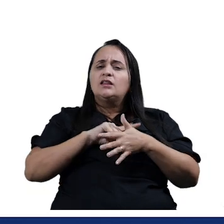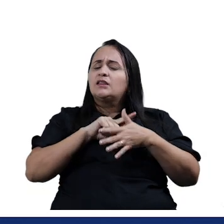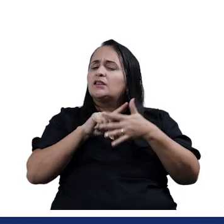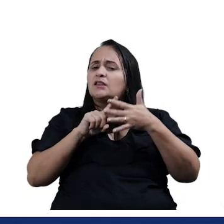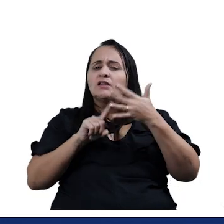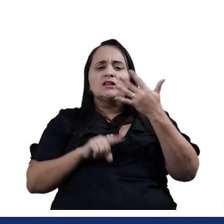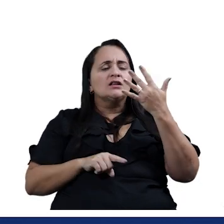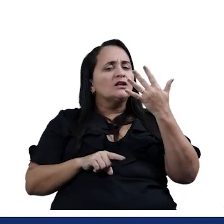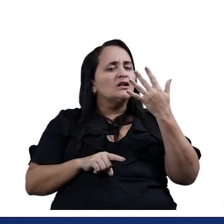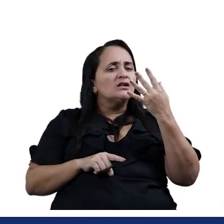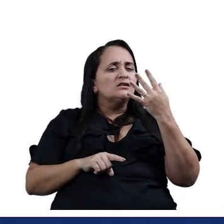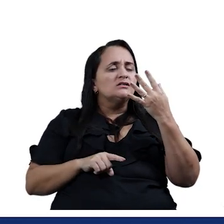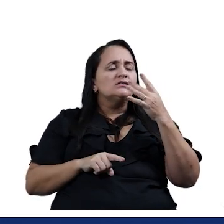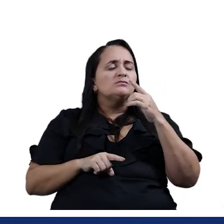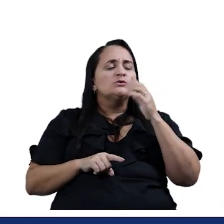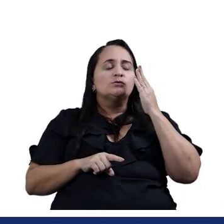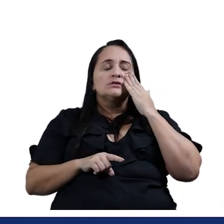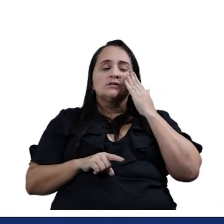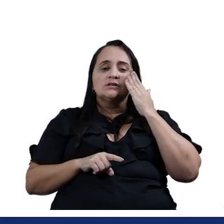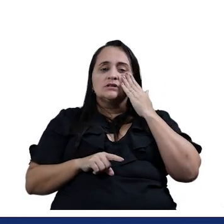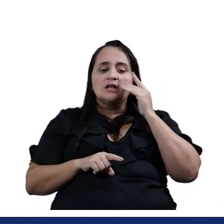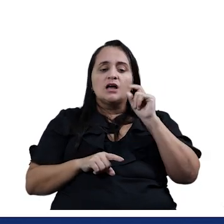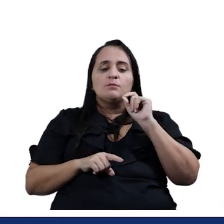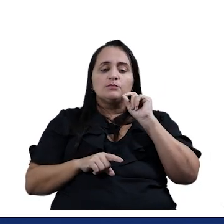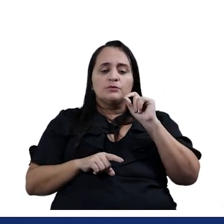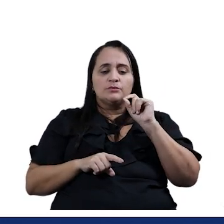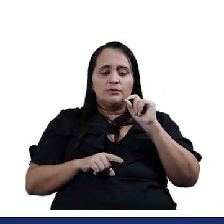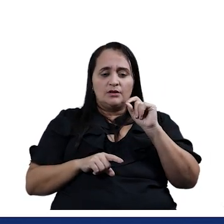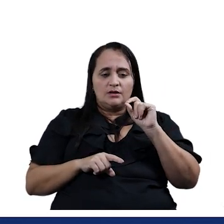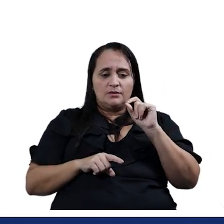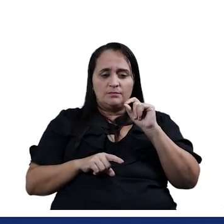Desses personagens aqui, a gente sabe que